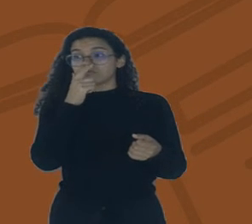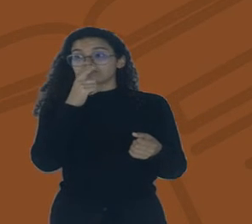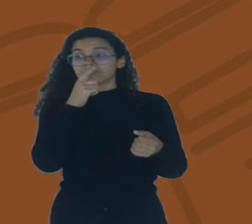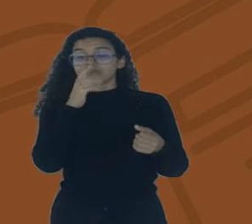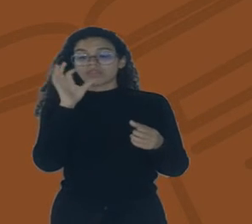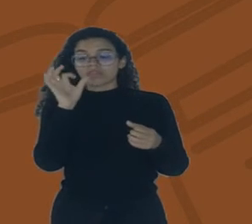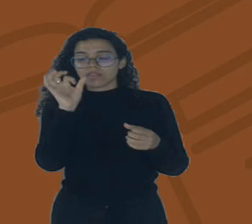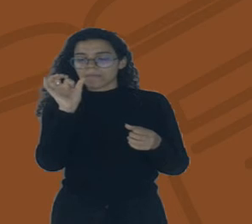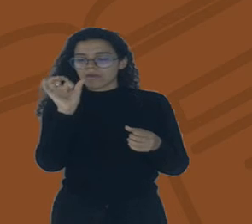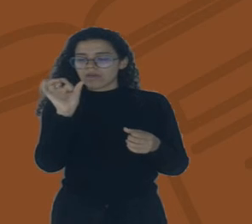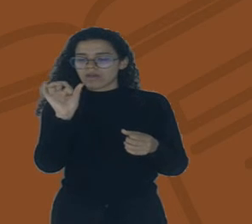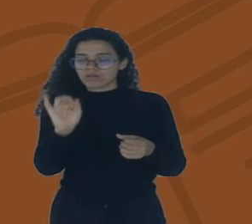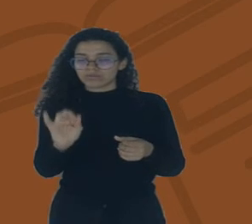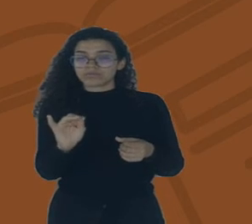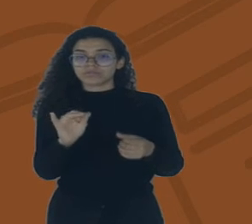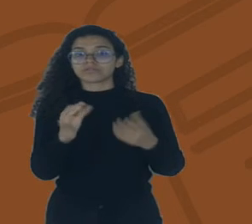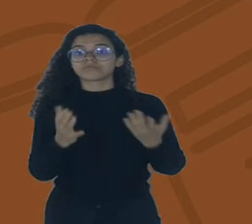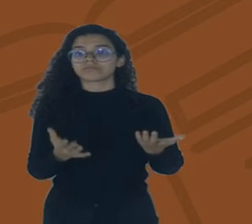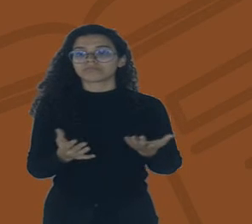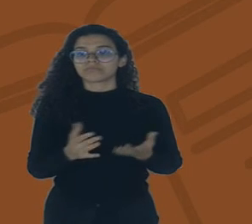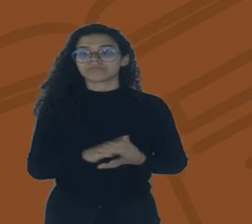elasticidade. Ok, professor.